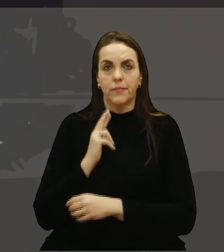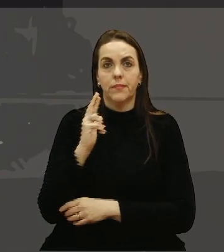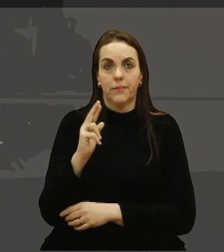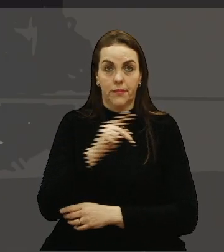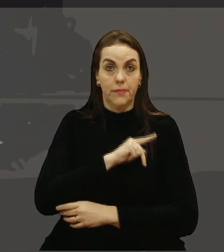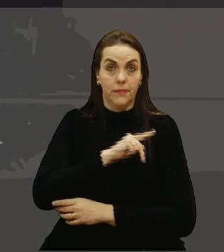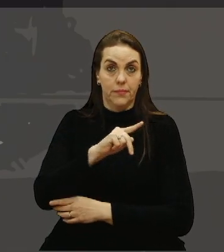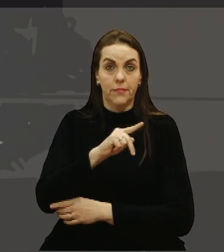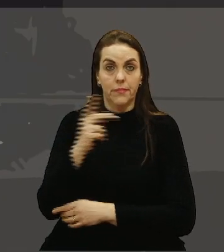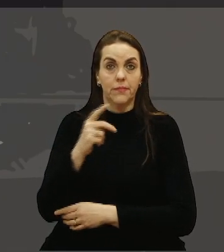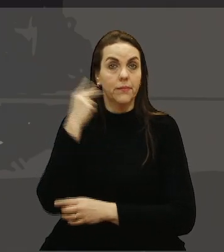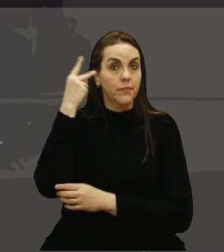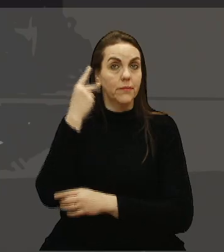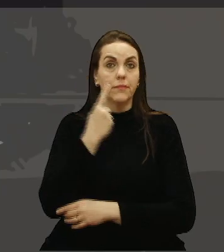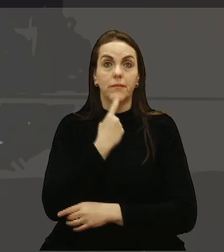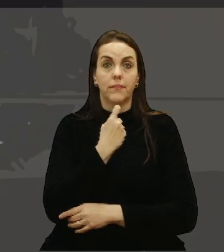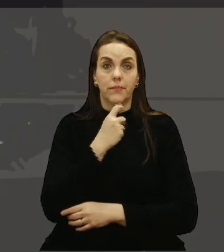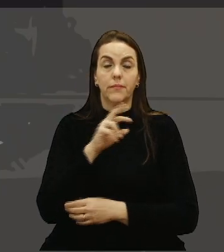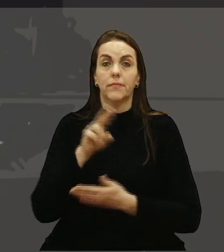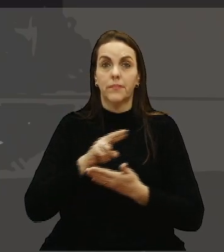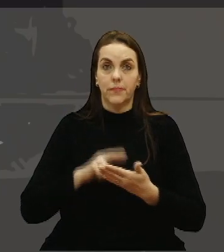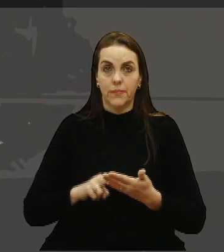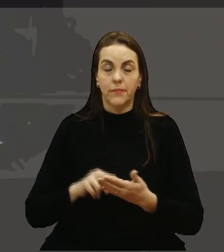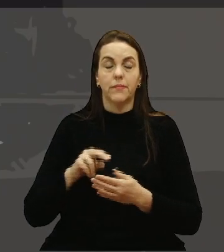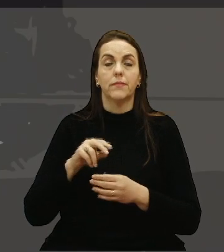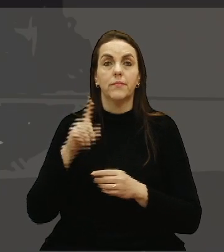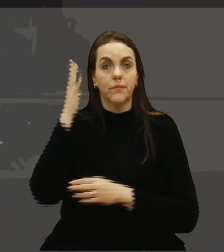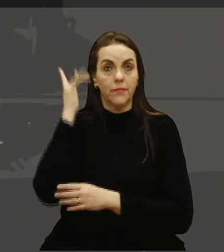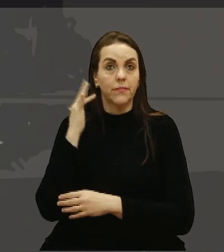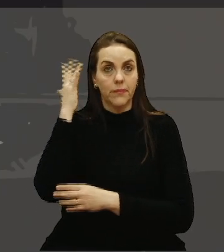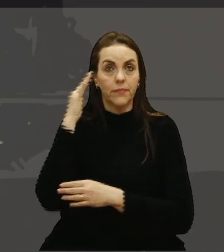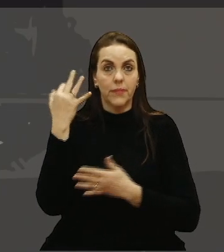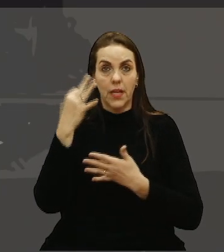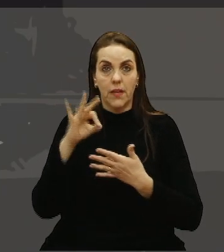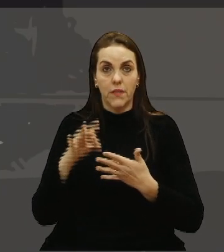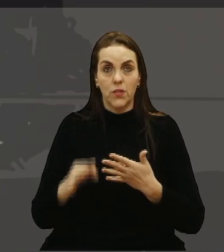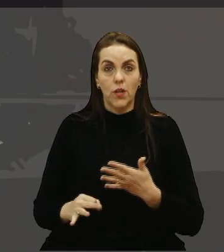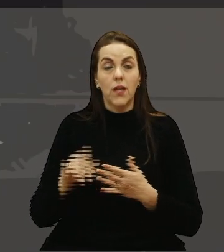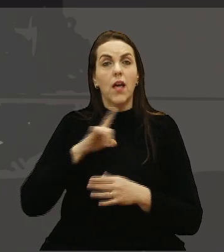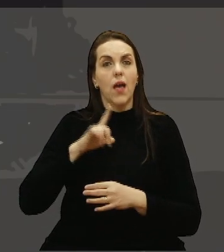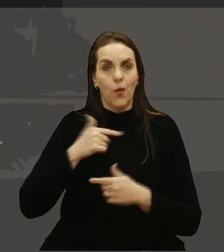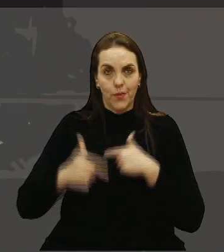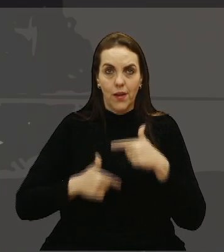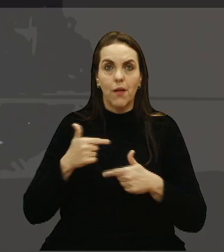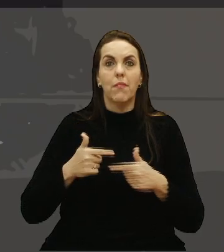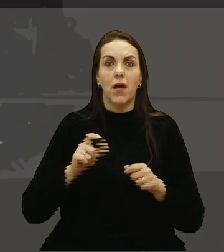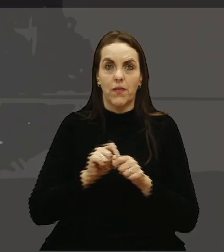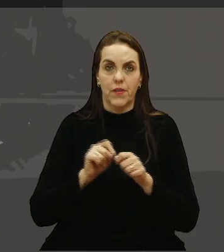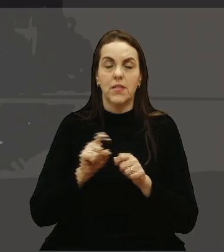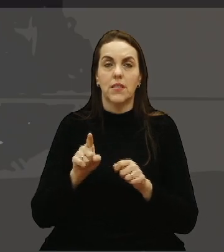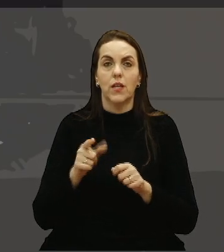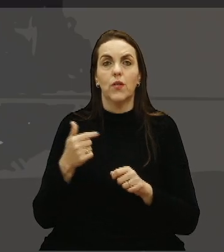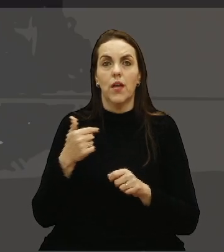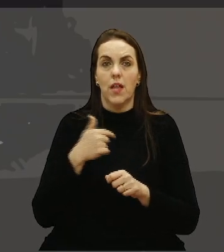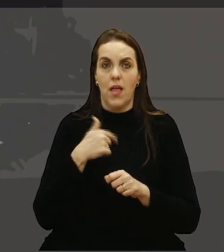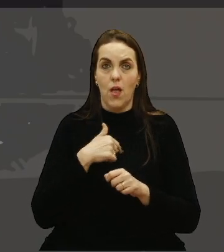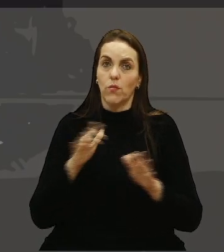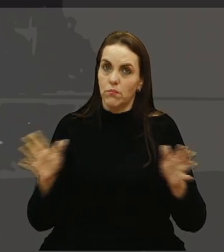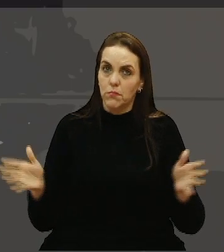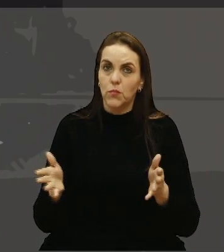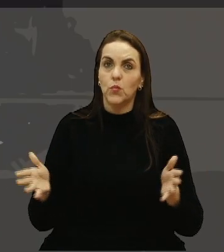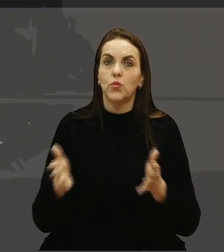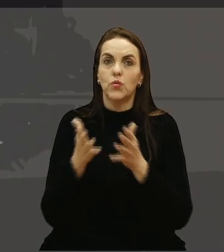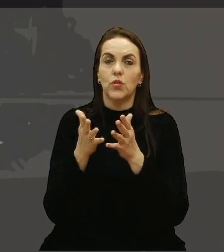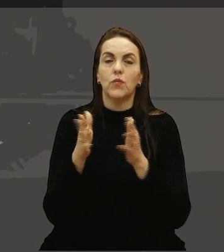presidente, a vereadora Rose como relatora e a vereadora Daiane como revisora, é um trabalho que nós estamos fazendo. E aqui eu motivo